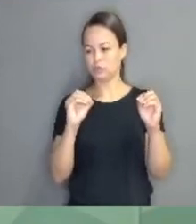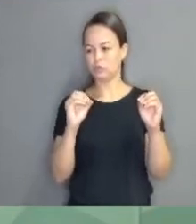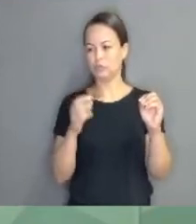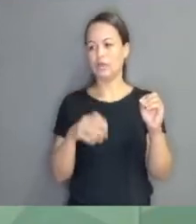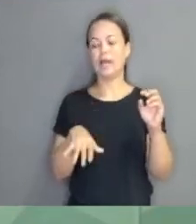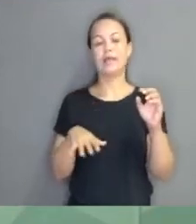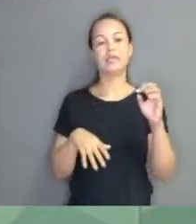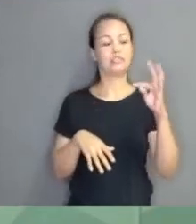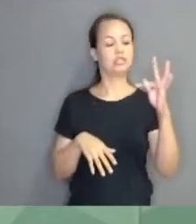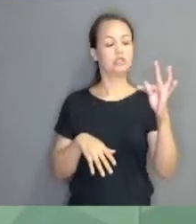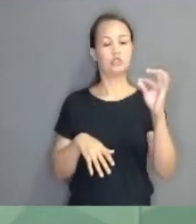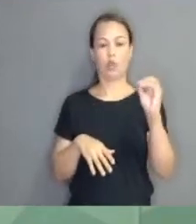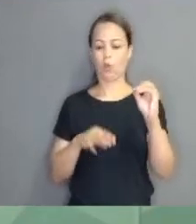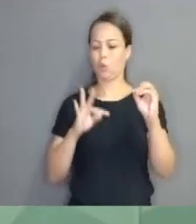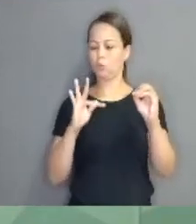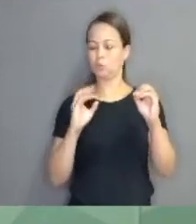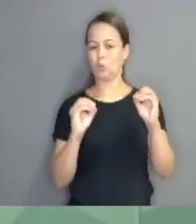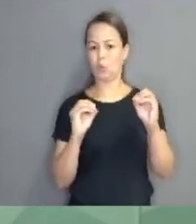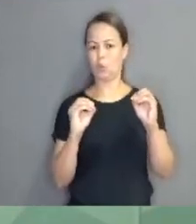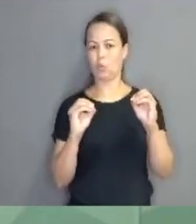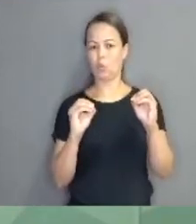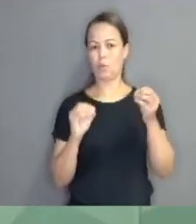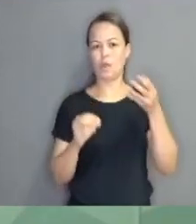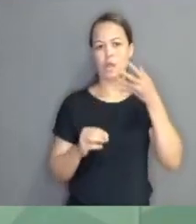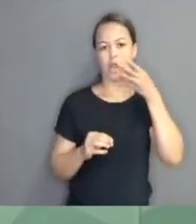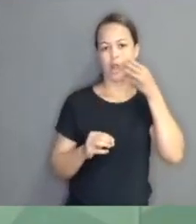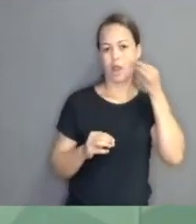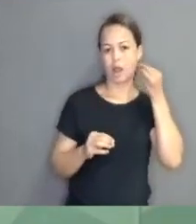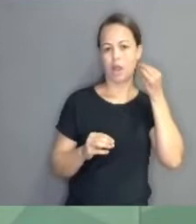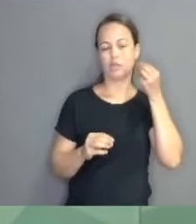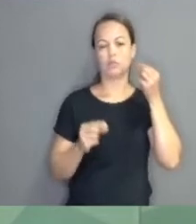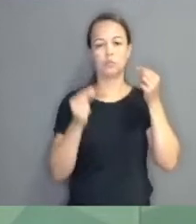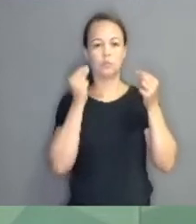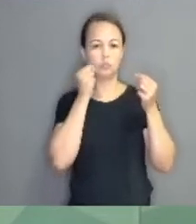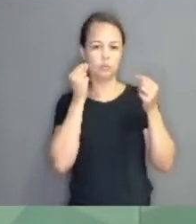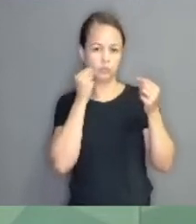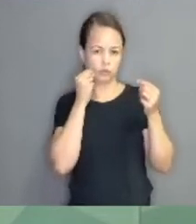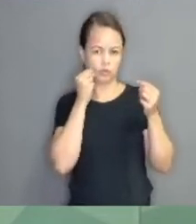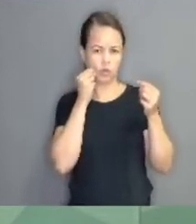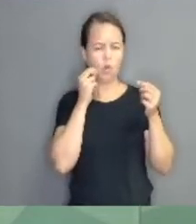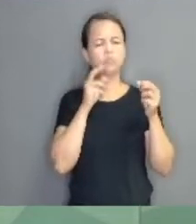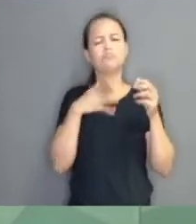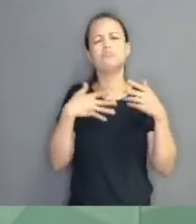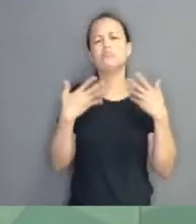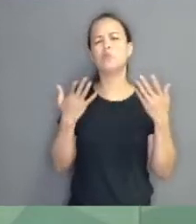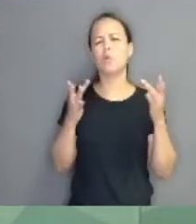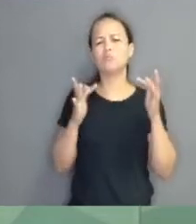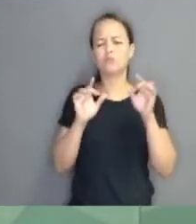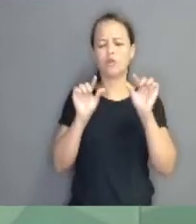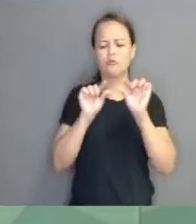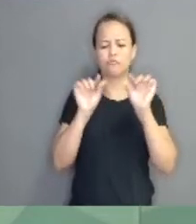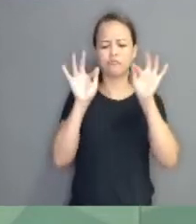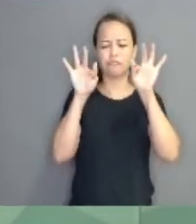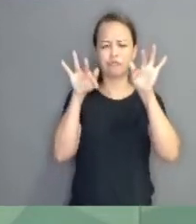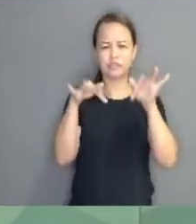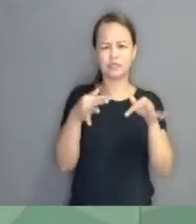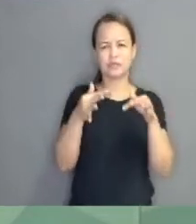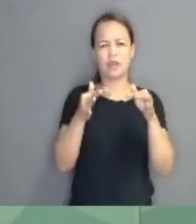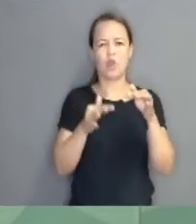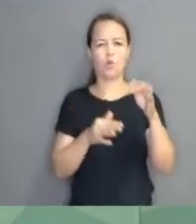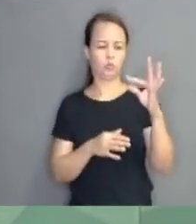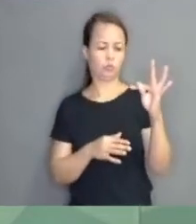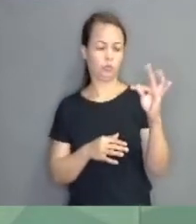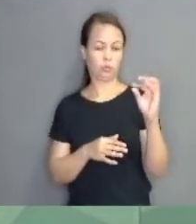tó tó tó gato né olha o sonzinho final né como é